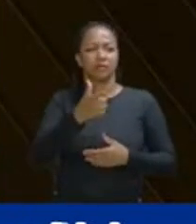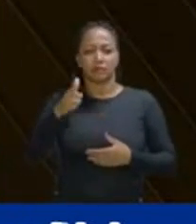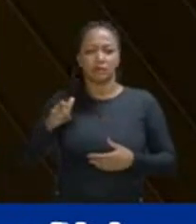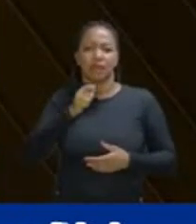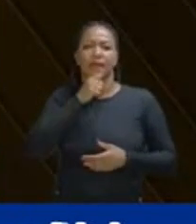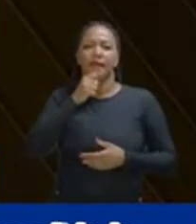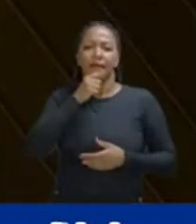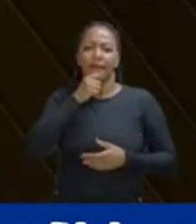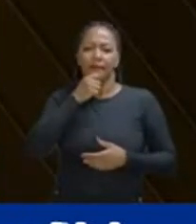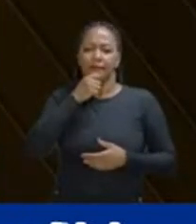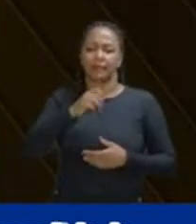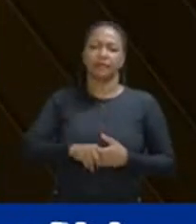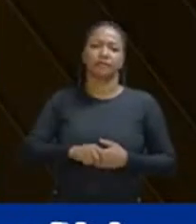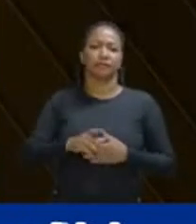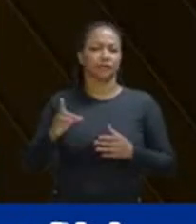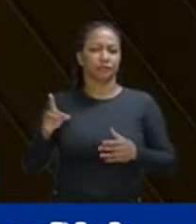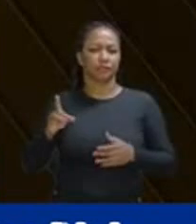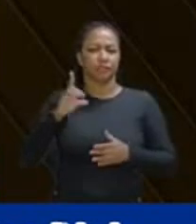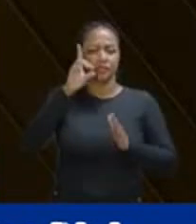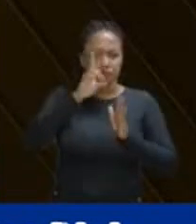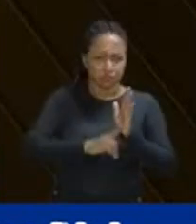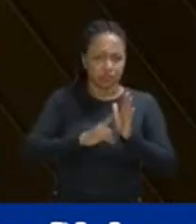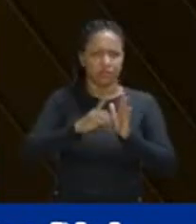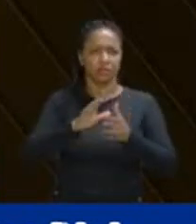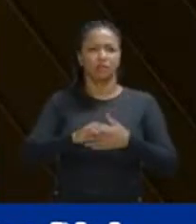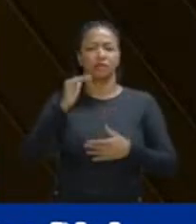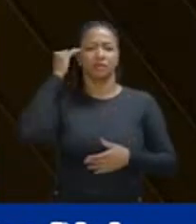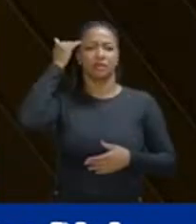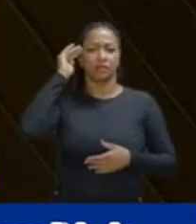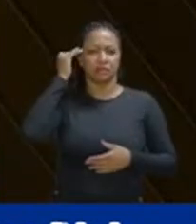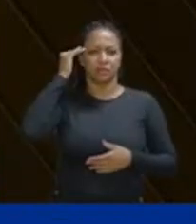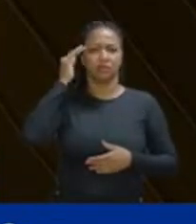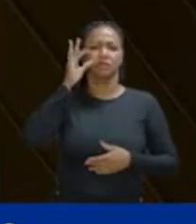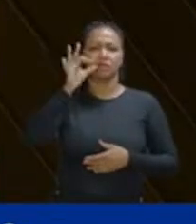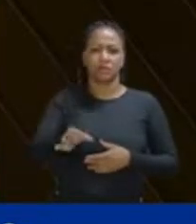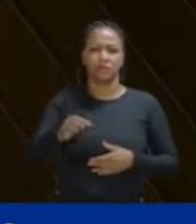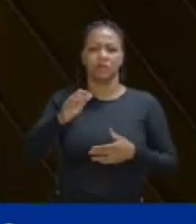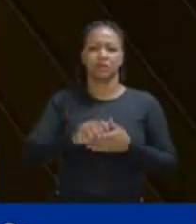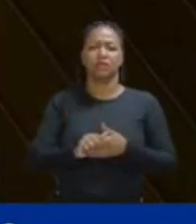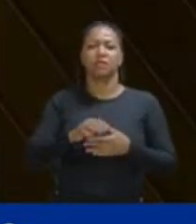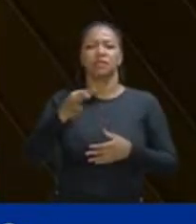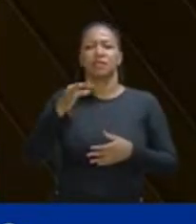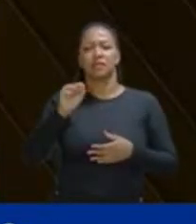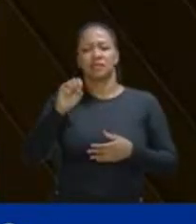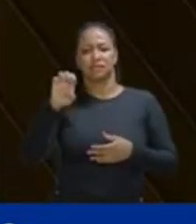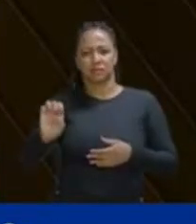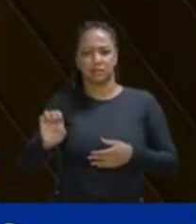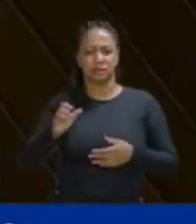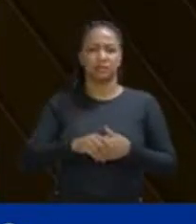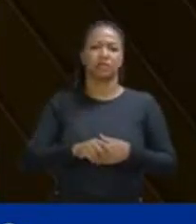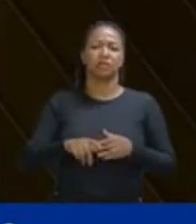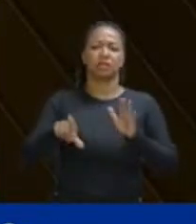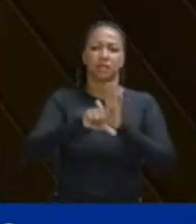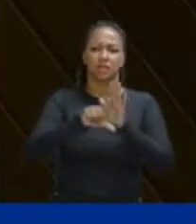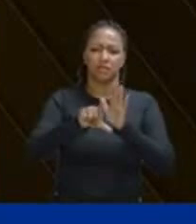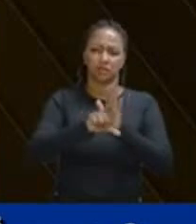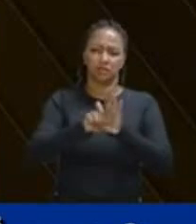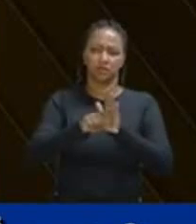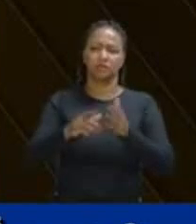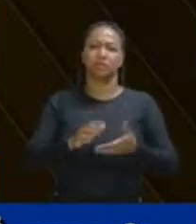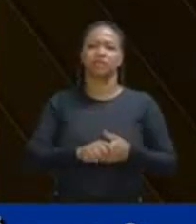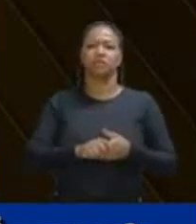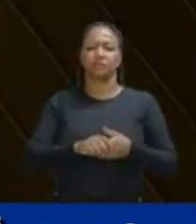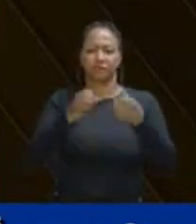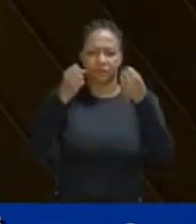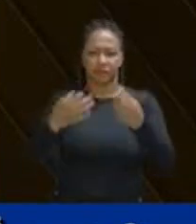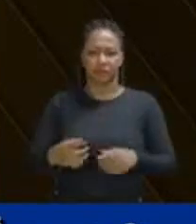for exclusivamente de direito, conforme entendimento consolidado no Tribunal Superior Eleitoral e na legislação vigente. Ante o